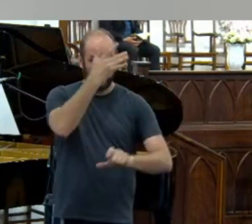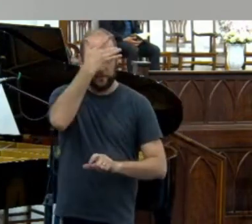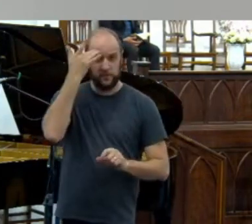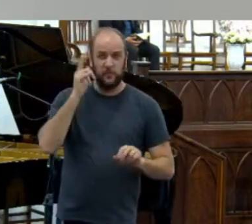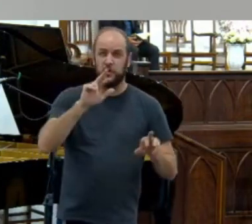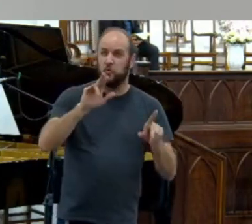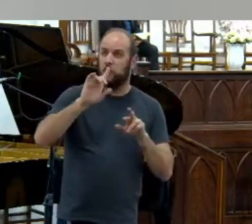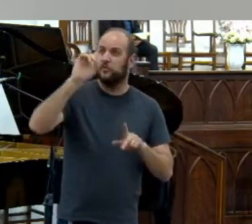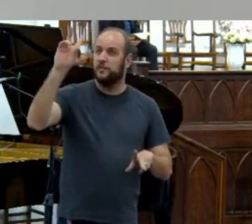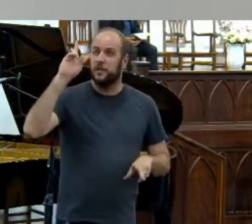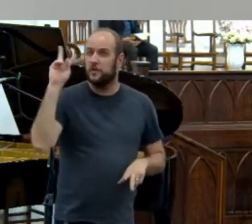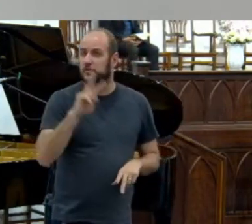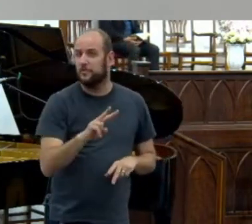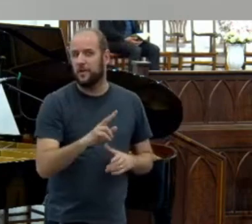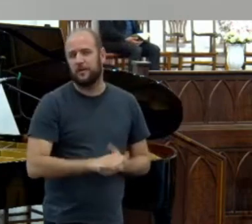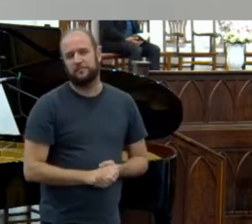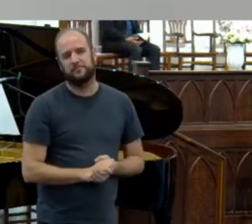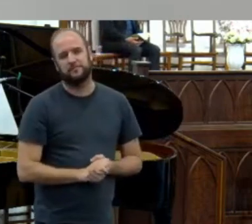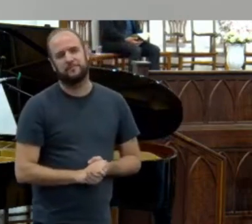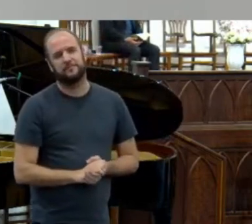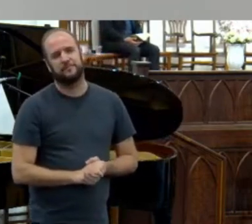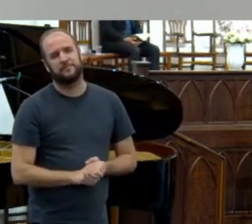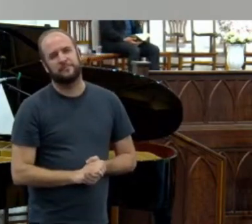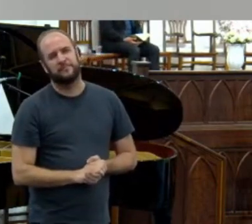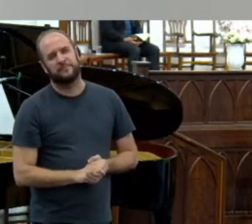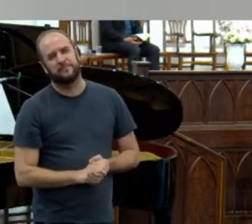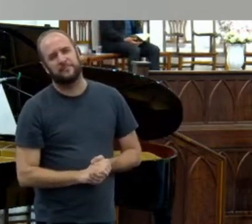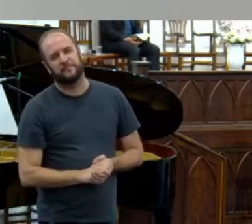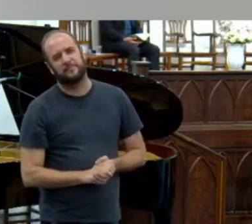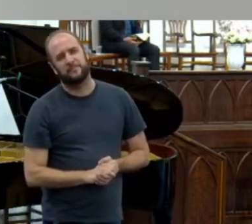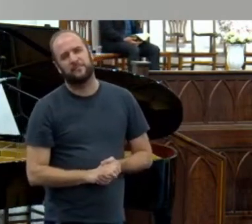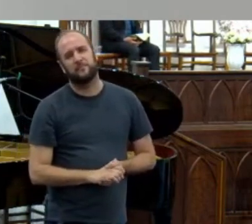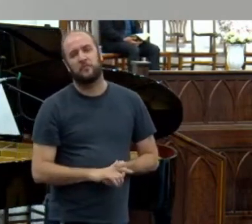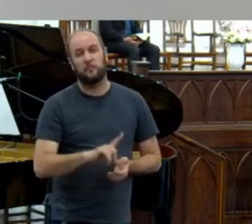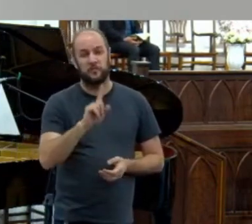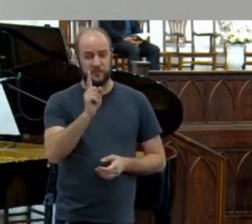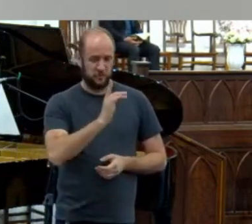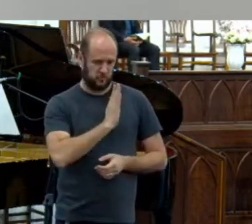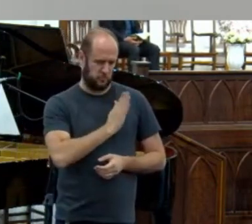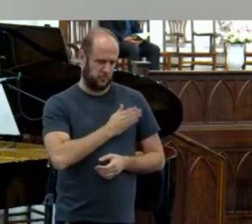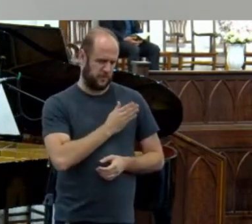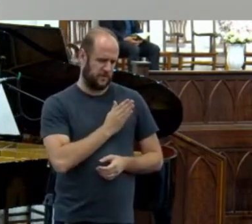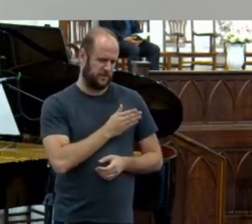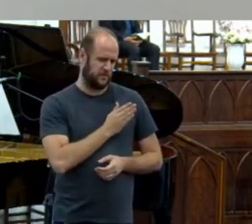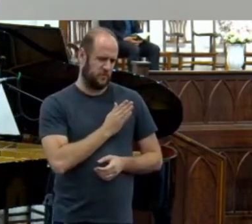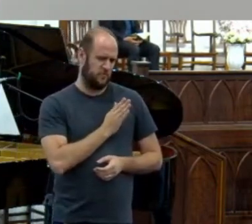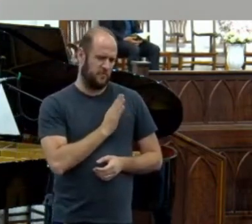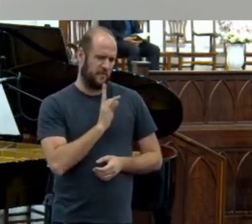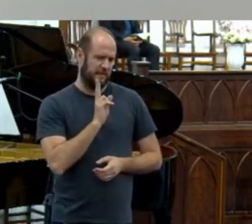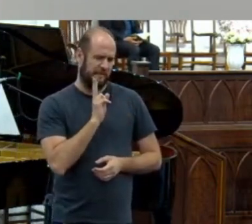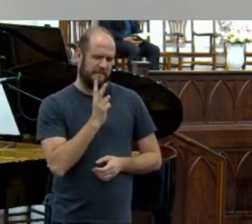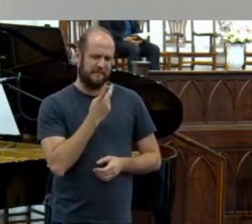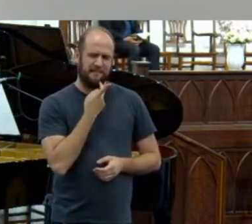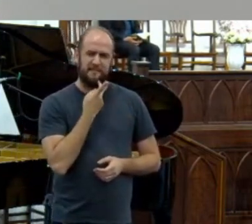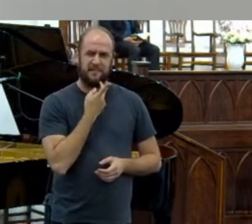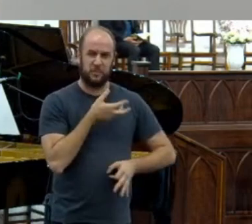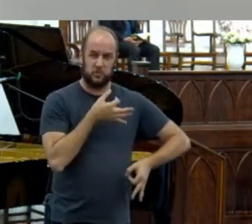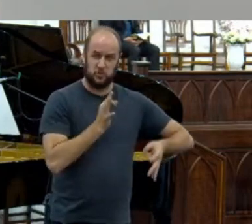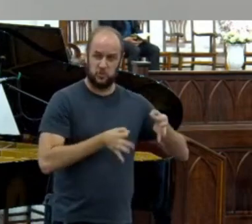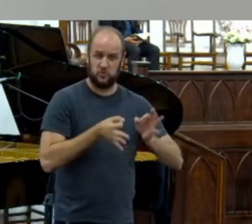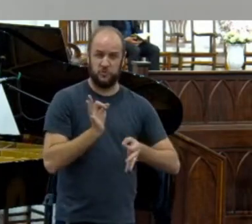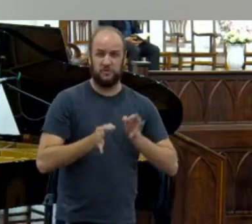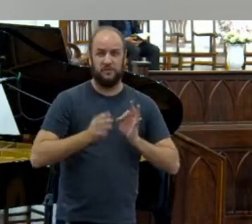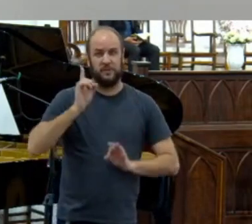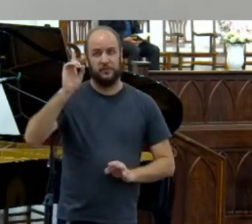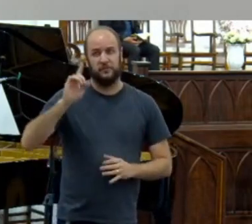vê. Tu estás enganado no teu coração quando tu julgas a Deus,